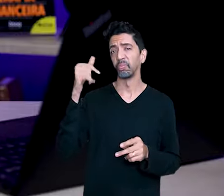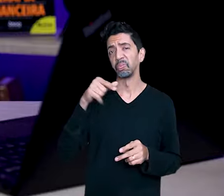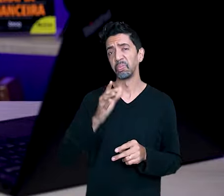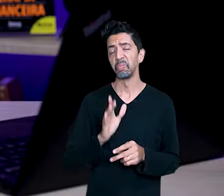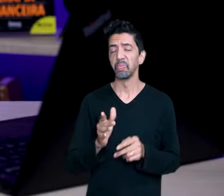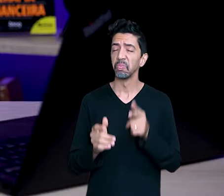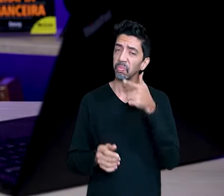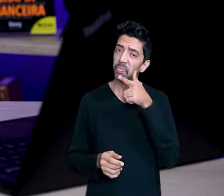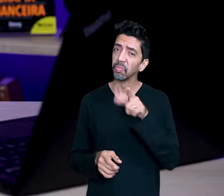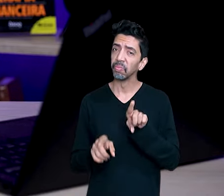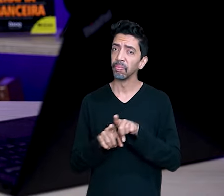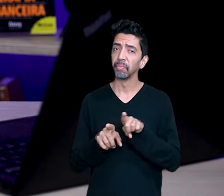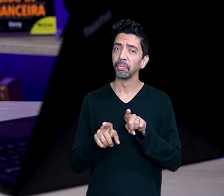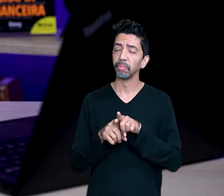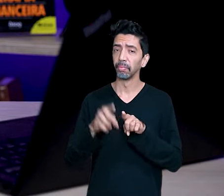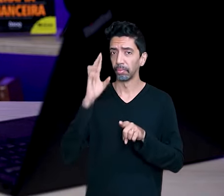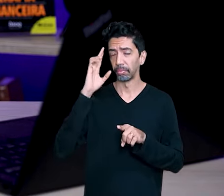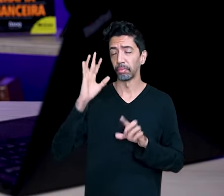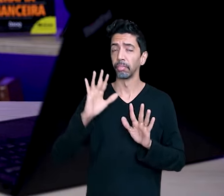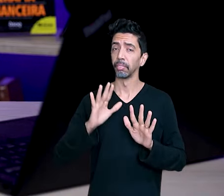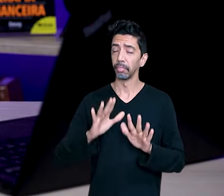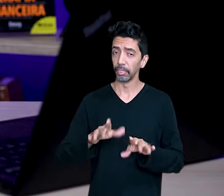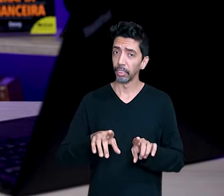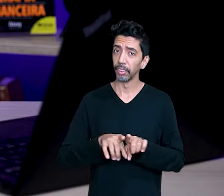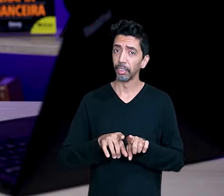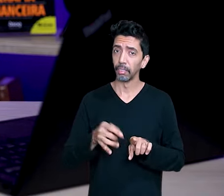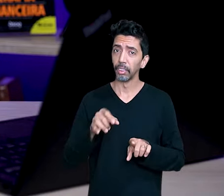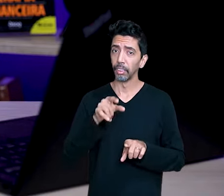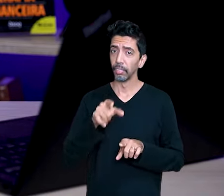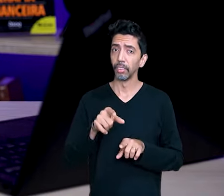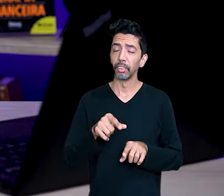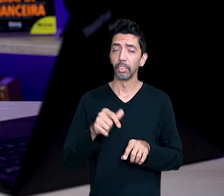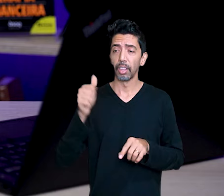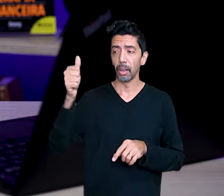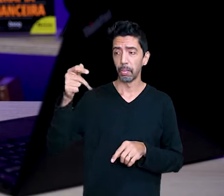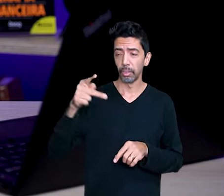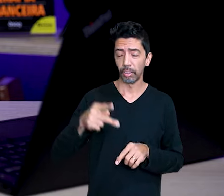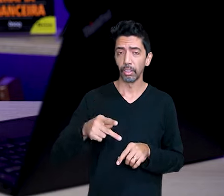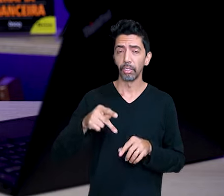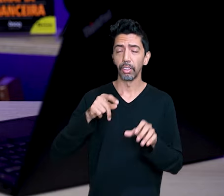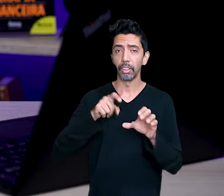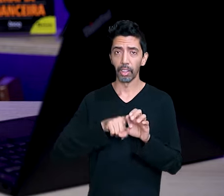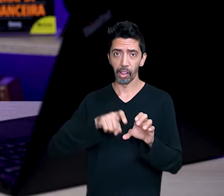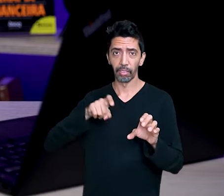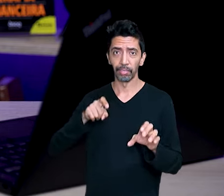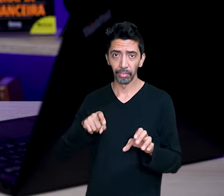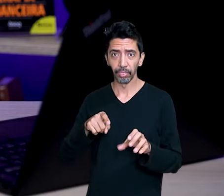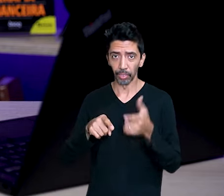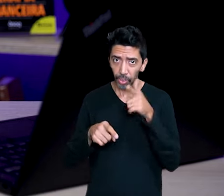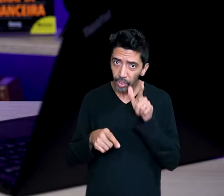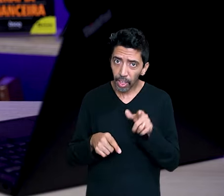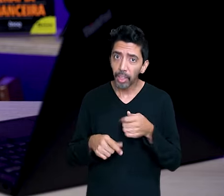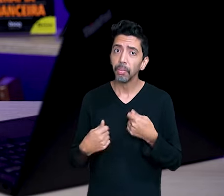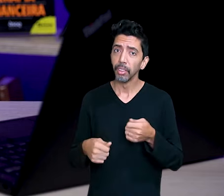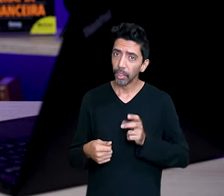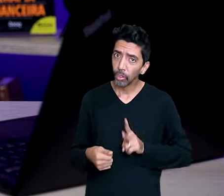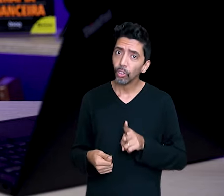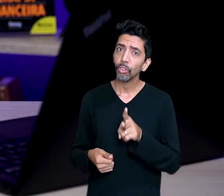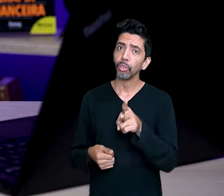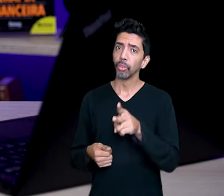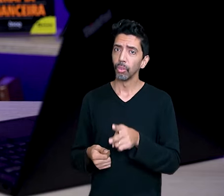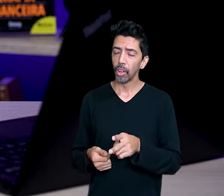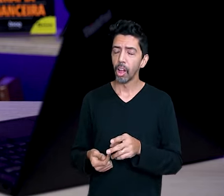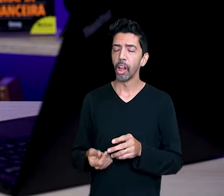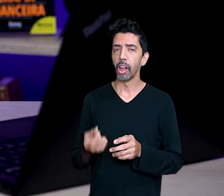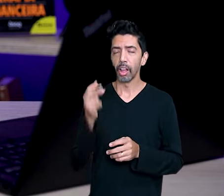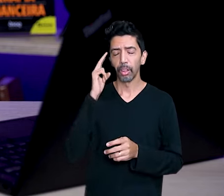Mas também, quando você alcança a sua aposentadoria sustentável, você tem que continuar mantendo e realizando os